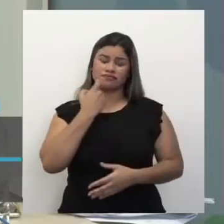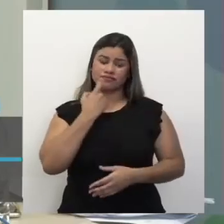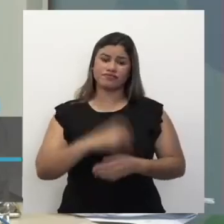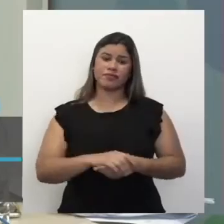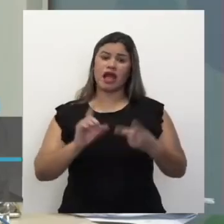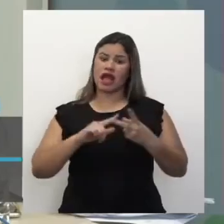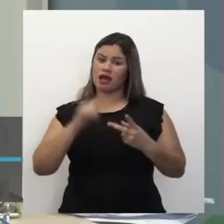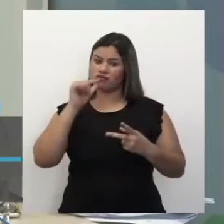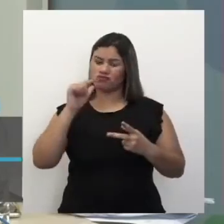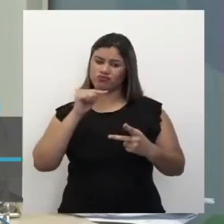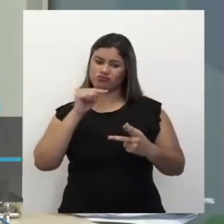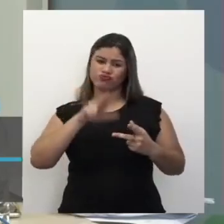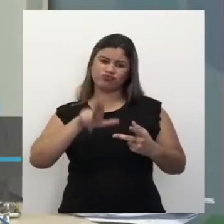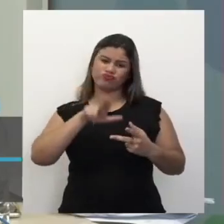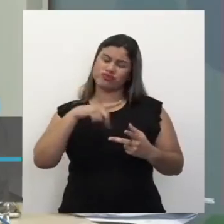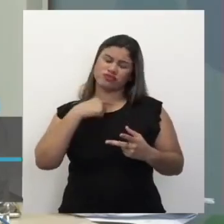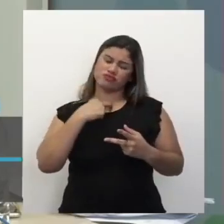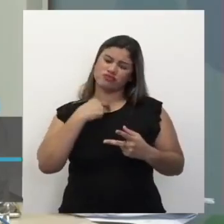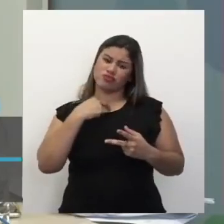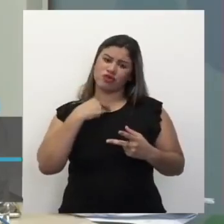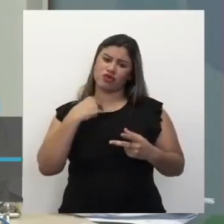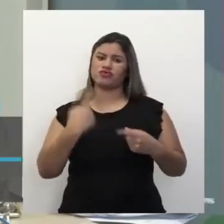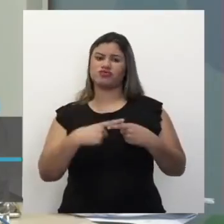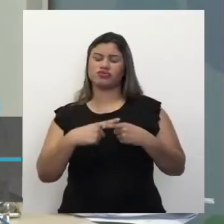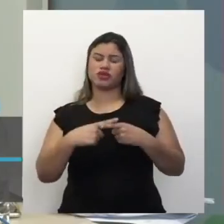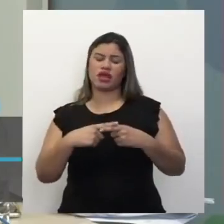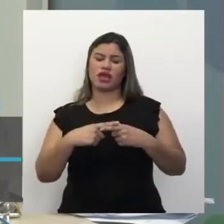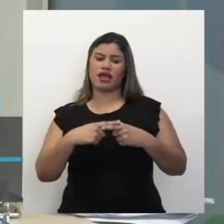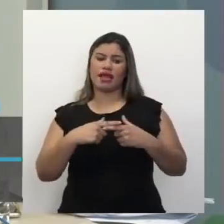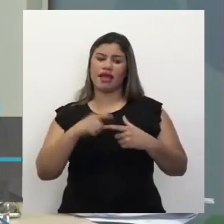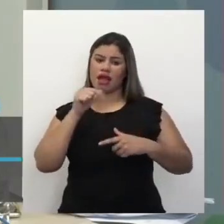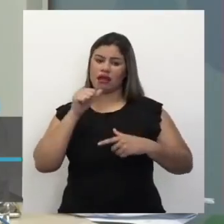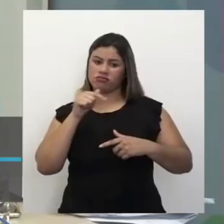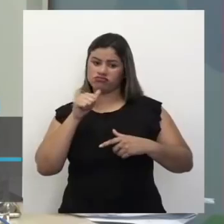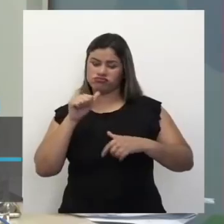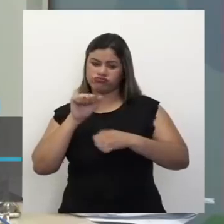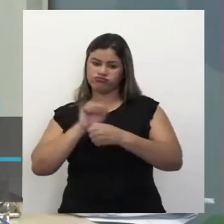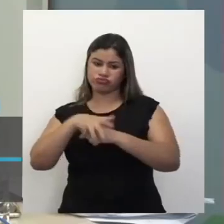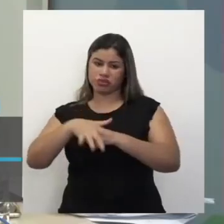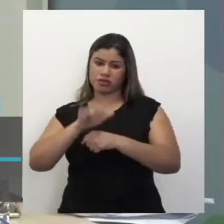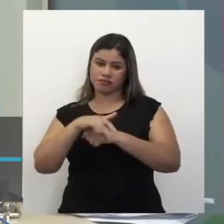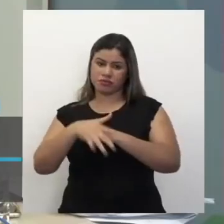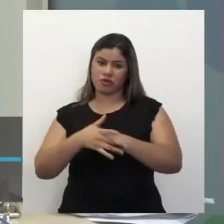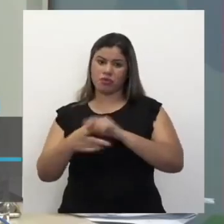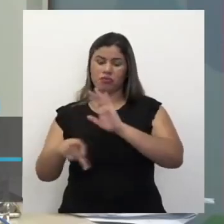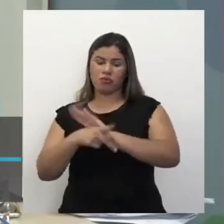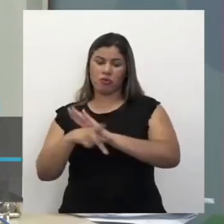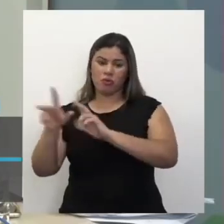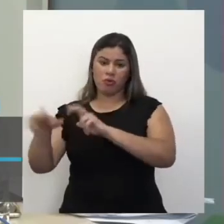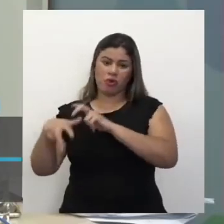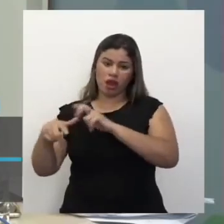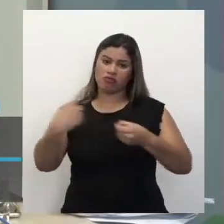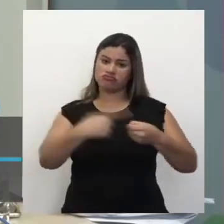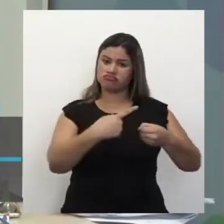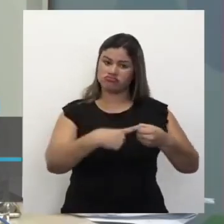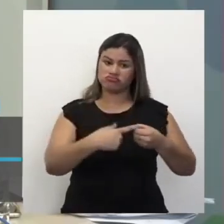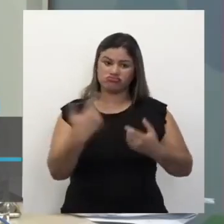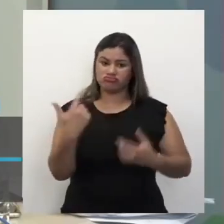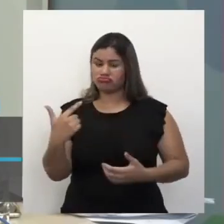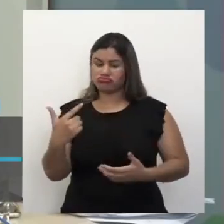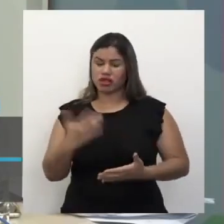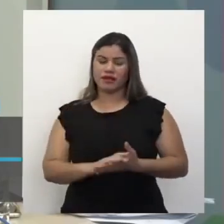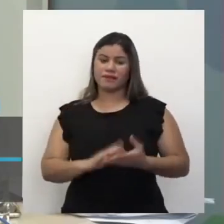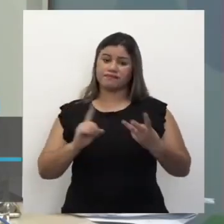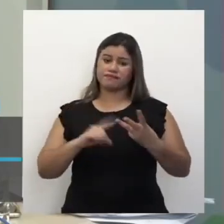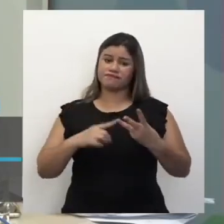da água, né, evidente, de rios para o abastecimento, tanto rural como urbano, perdas